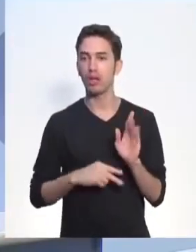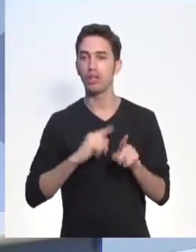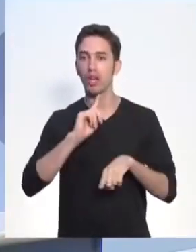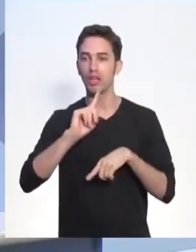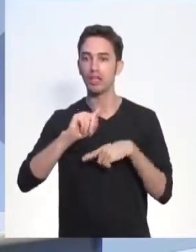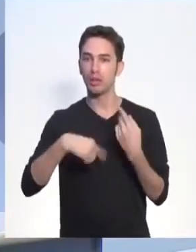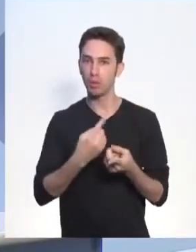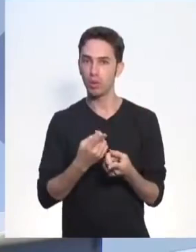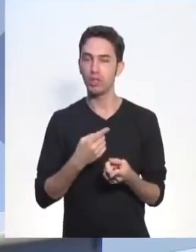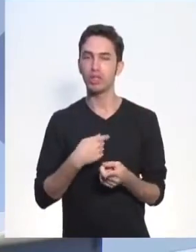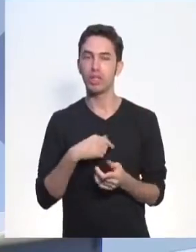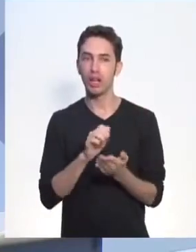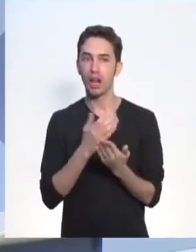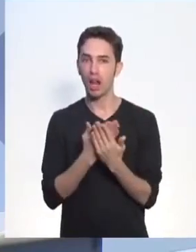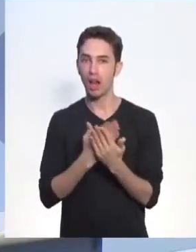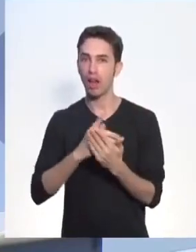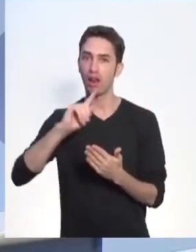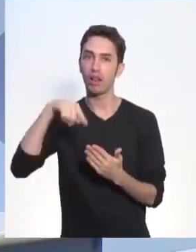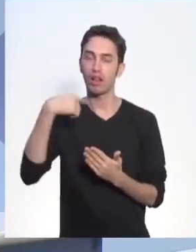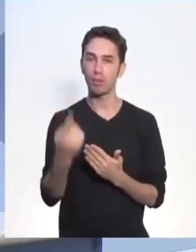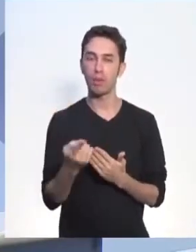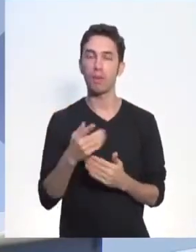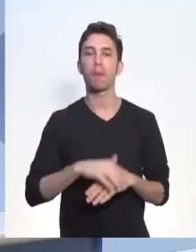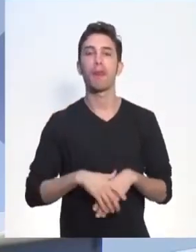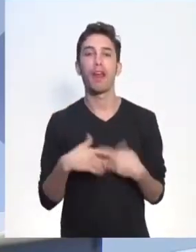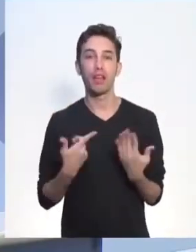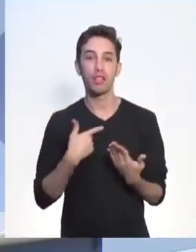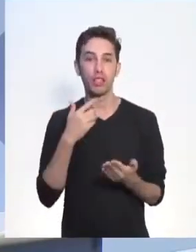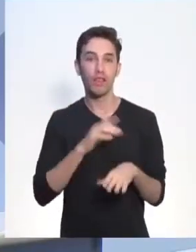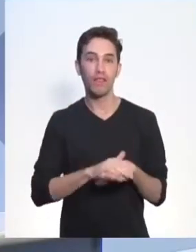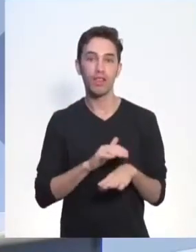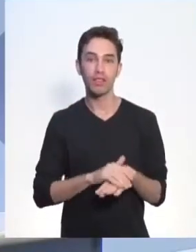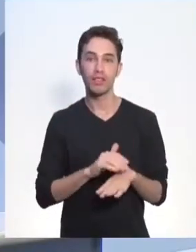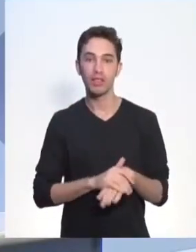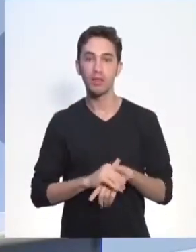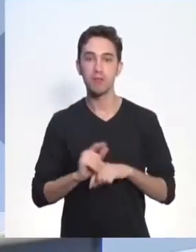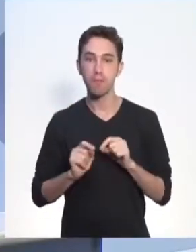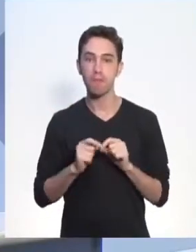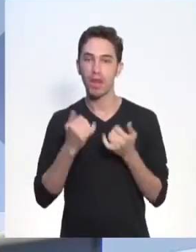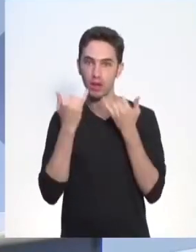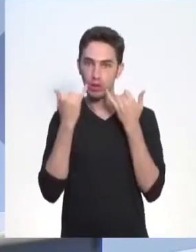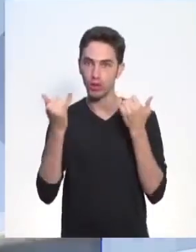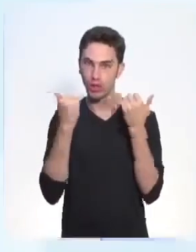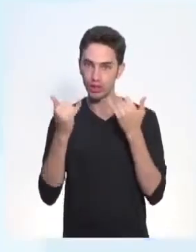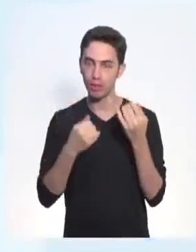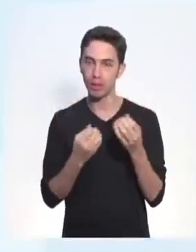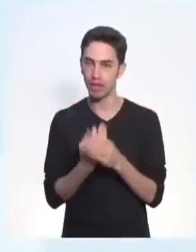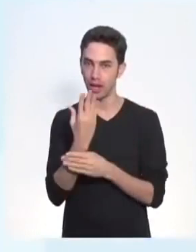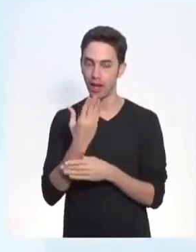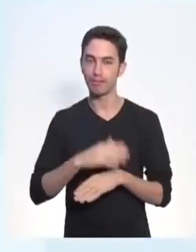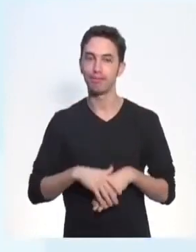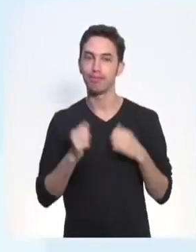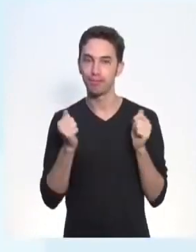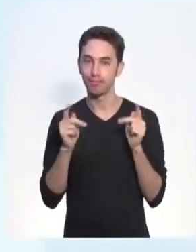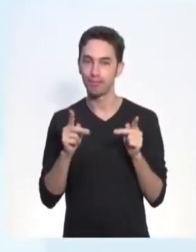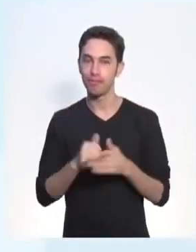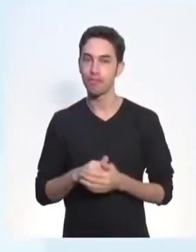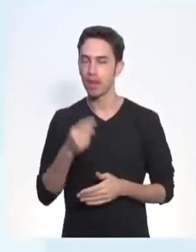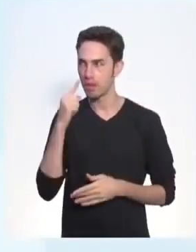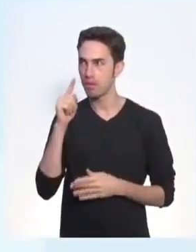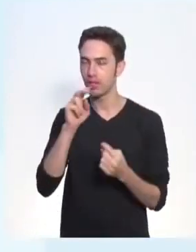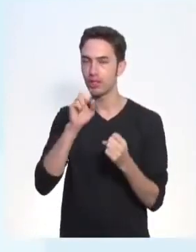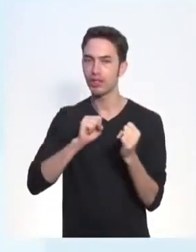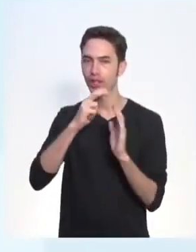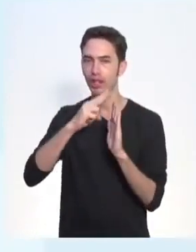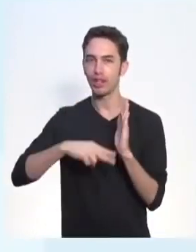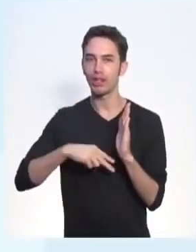próxima aula, nós fazermos, então, a notícia, tá? Produzirmos a notícia. Vamos lá, pode ler os